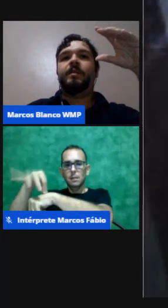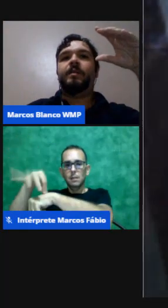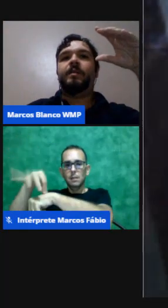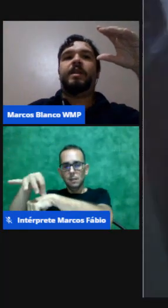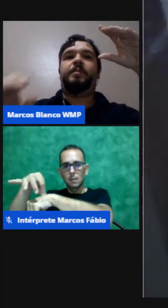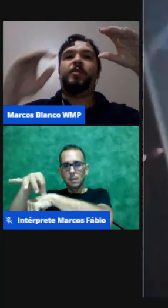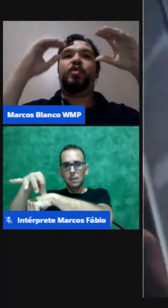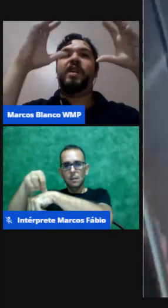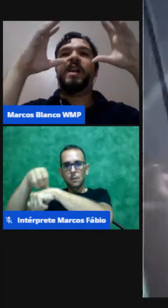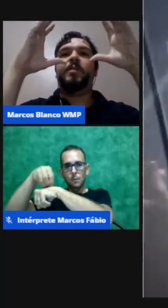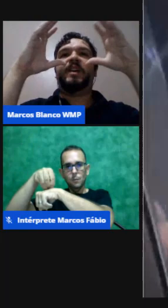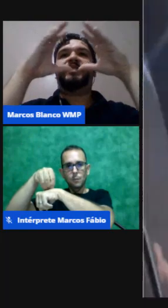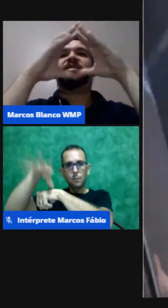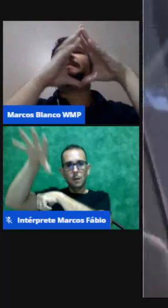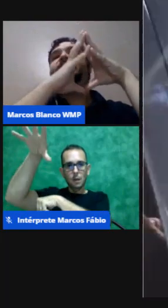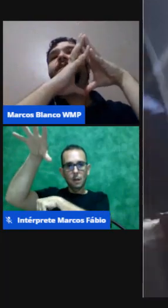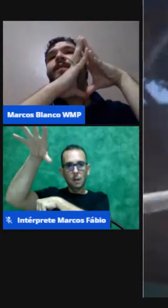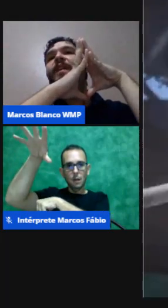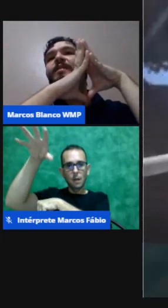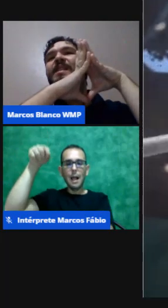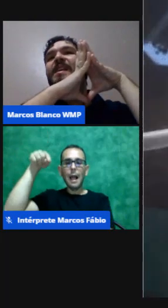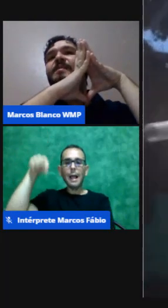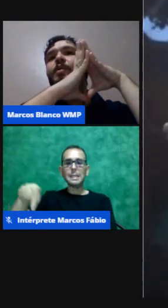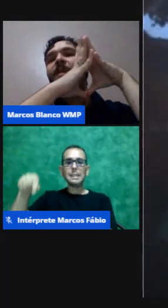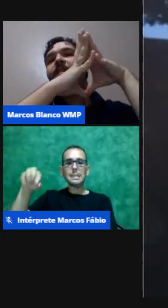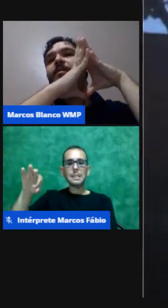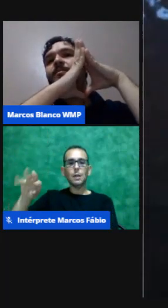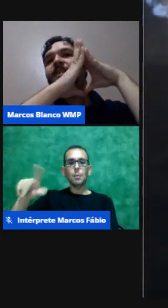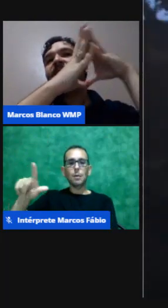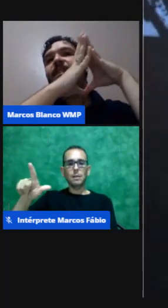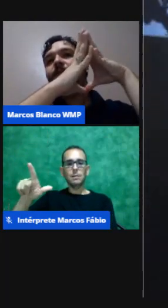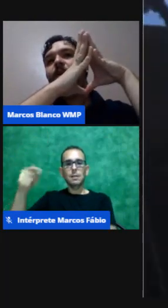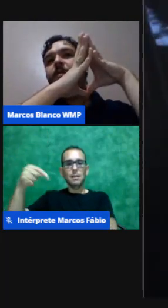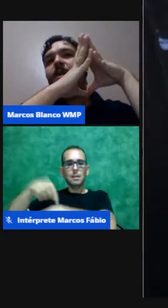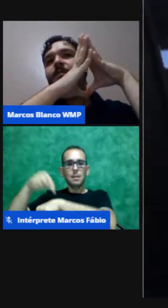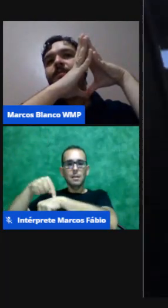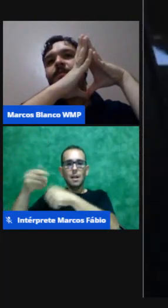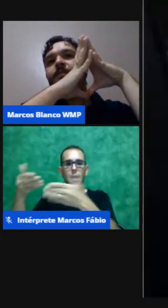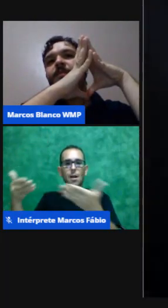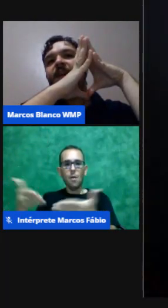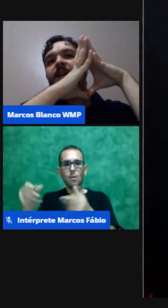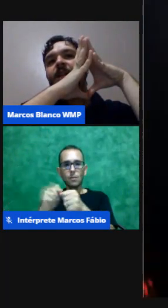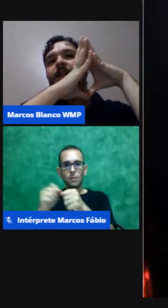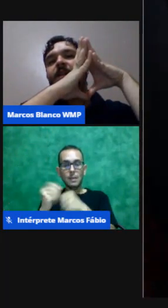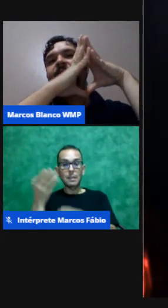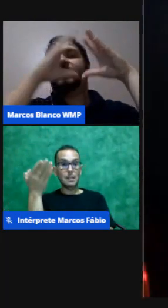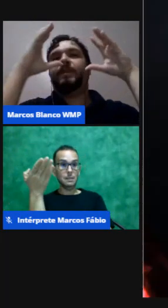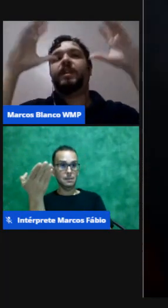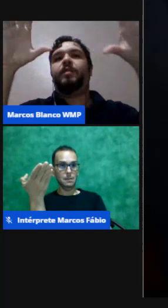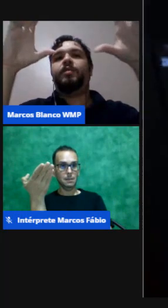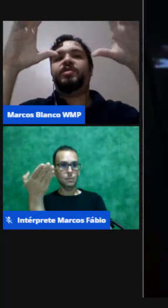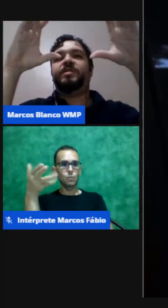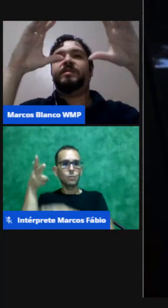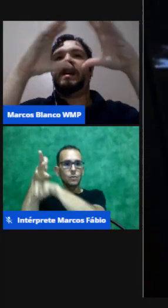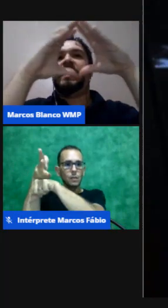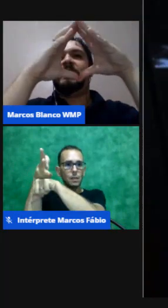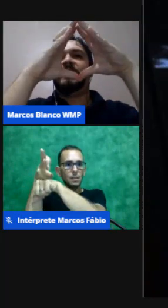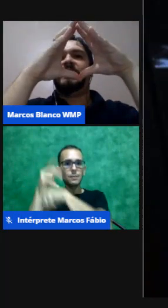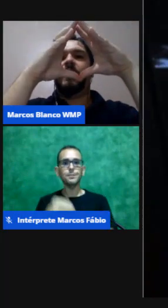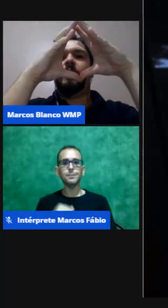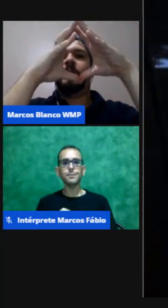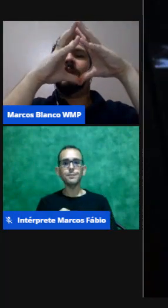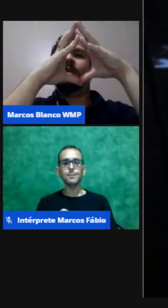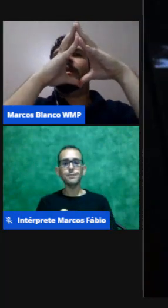Wolbachia, que em Campo Grande está sendo feito nesse momento dessa forma, tá? São